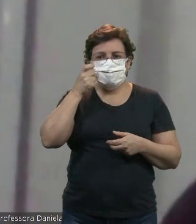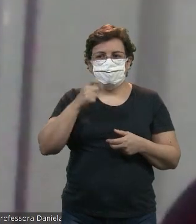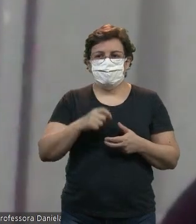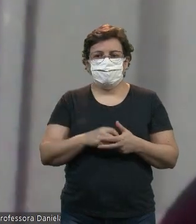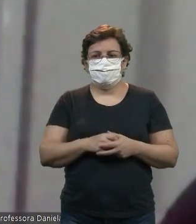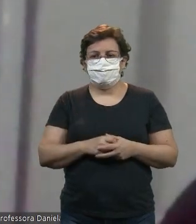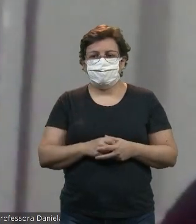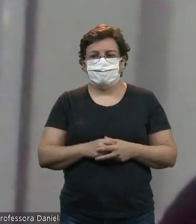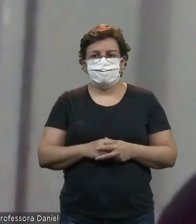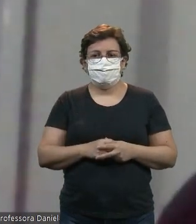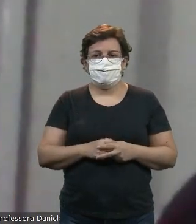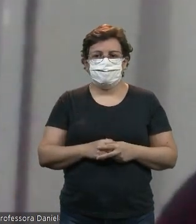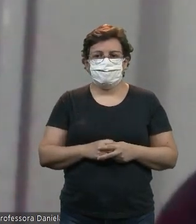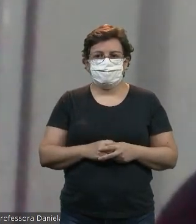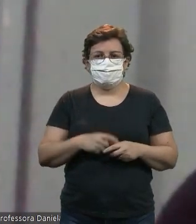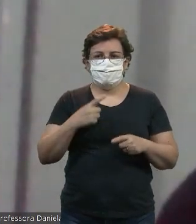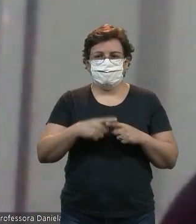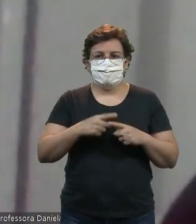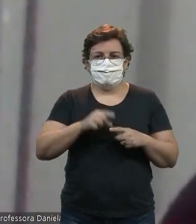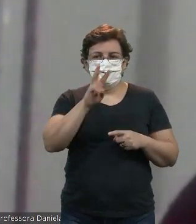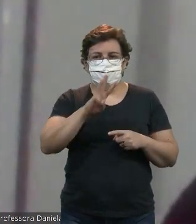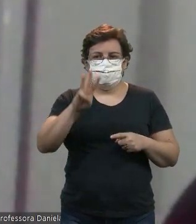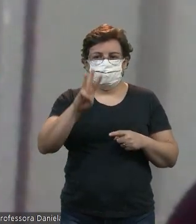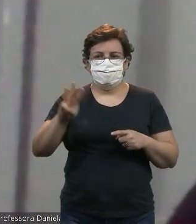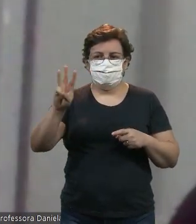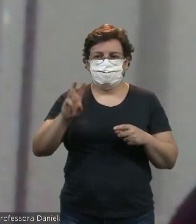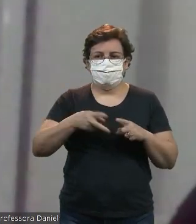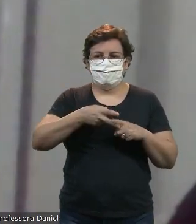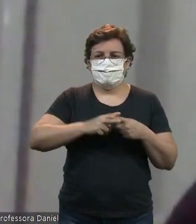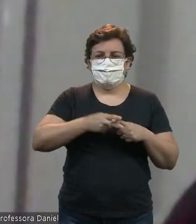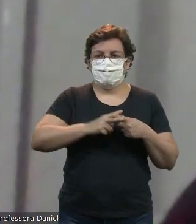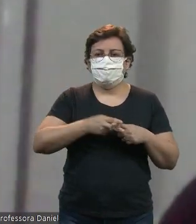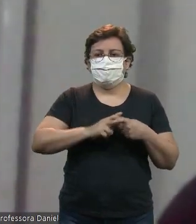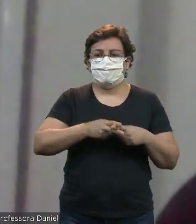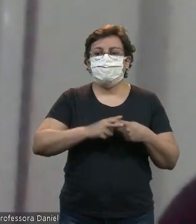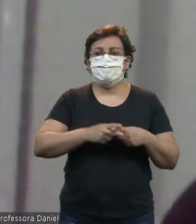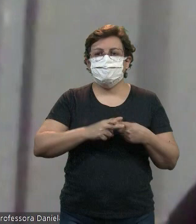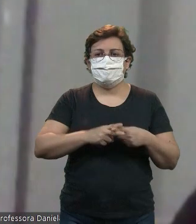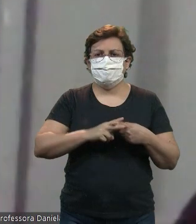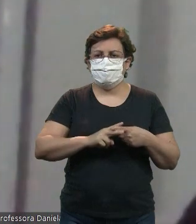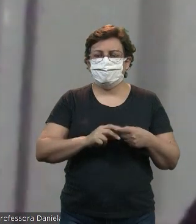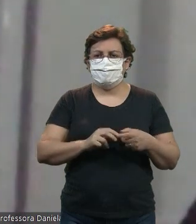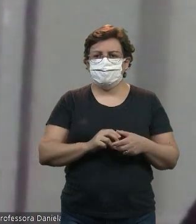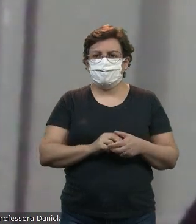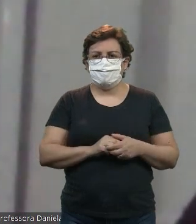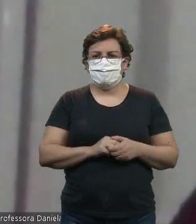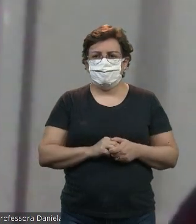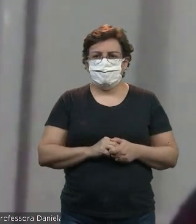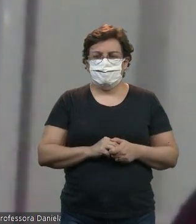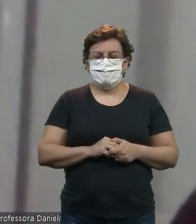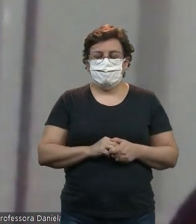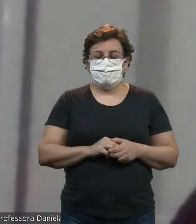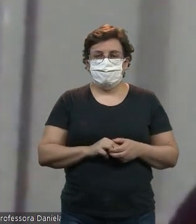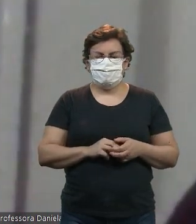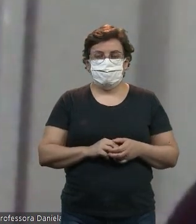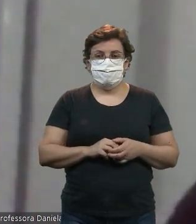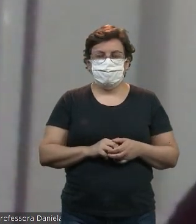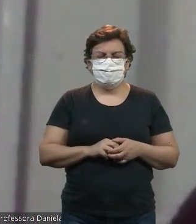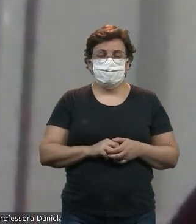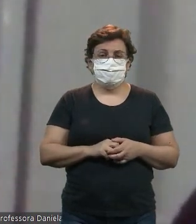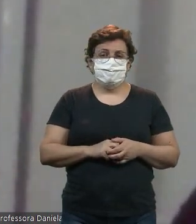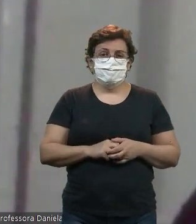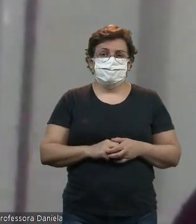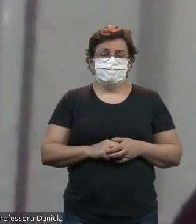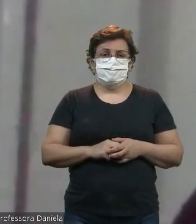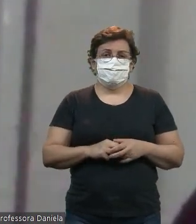dito que o site está em manutenção, mas isso não pode acontecer porque há 10 dias a população desinformada de uma questão que é